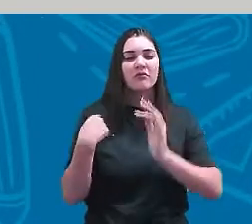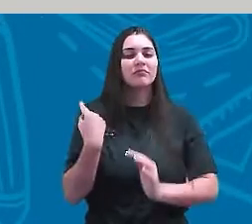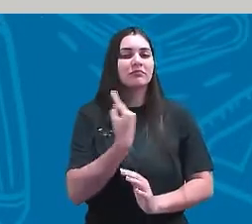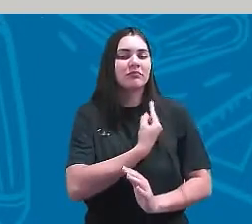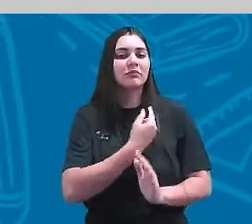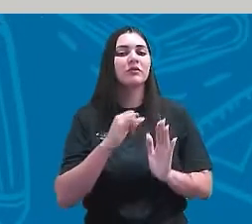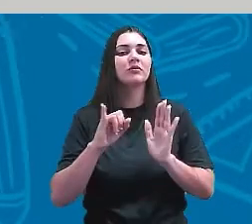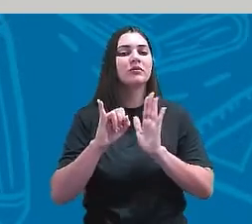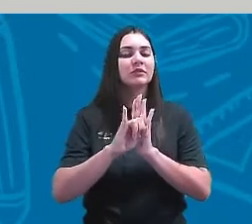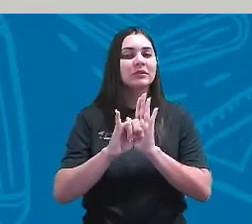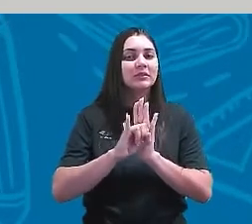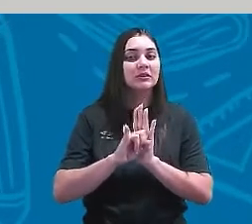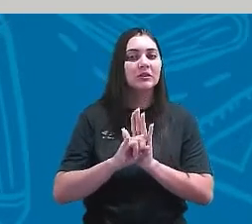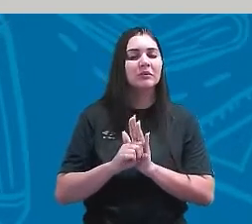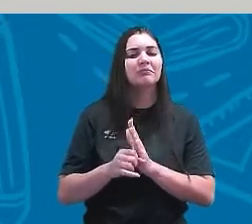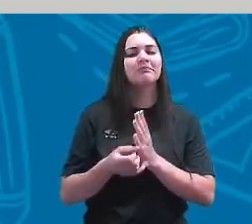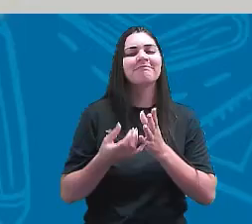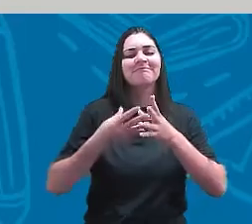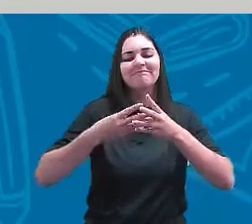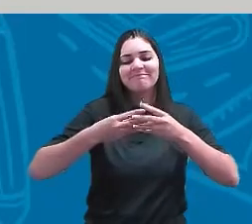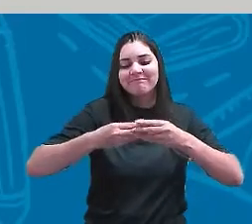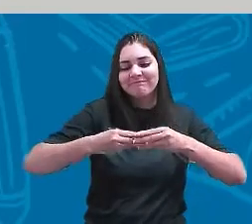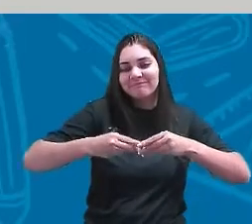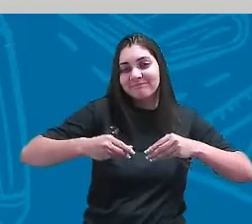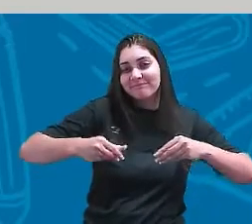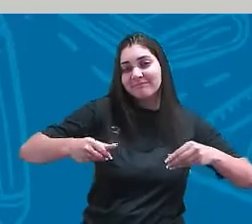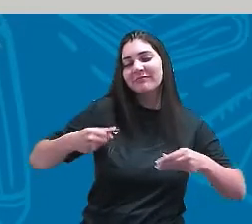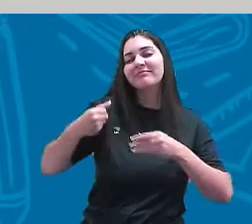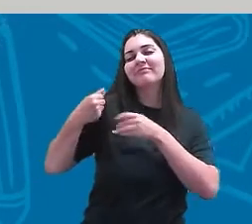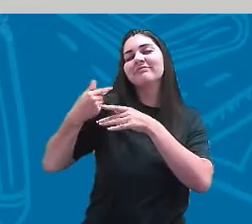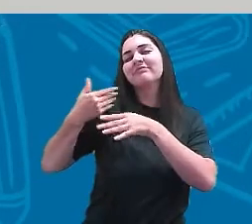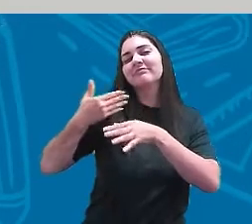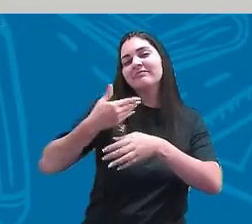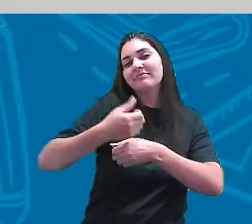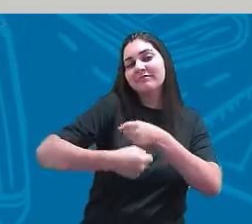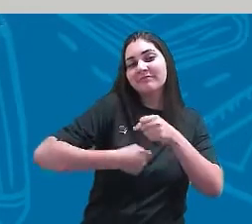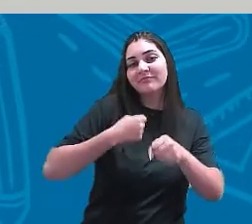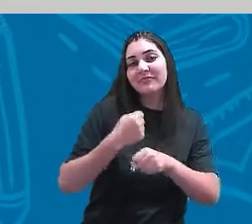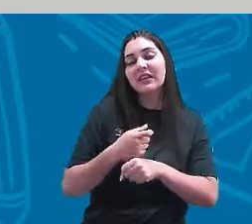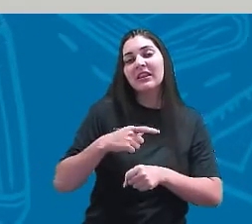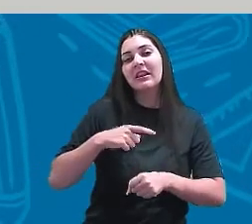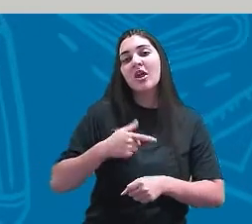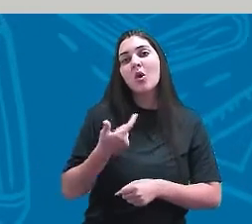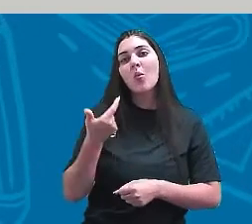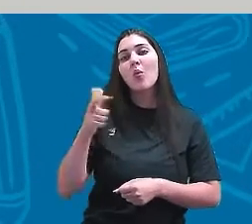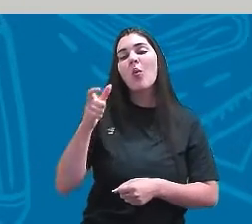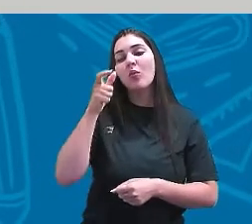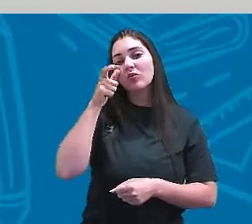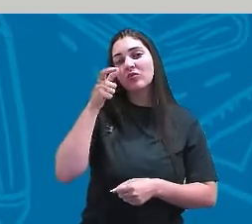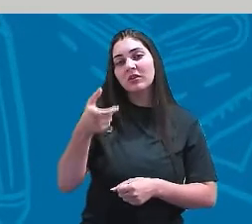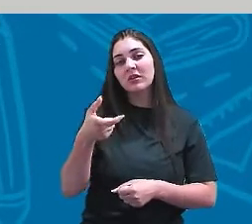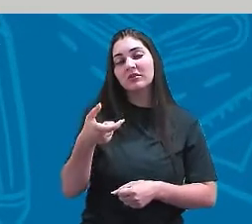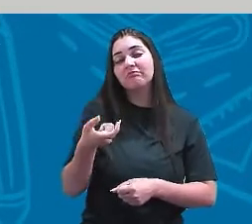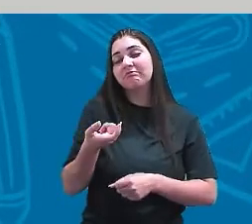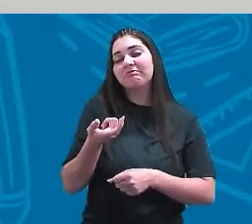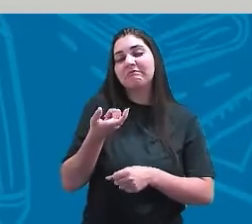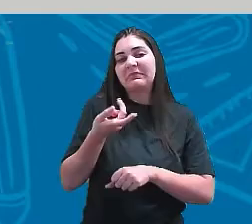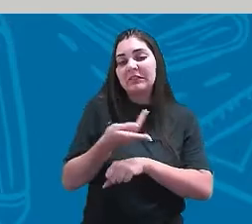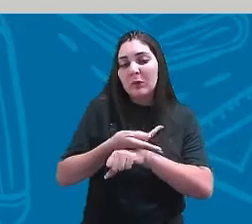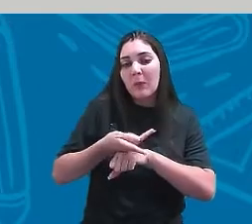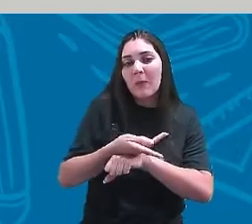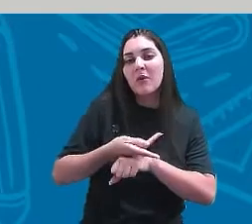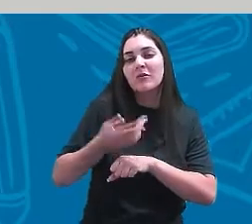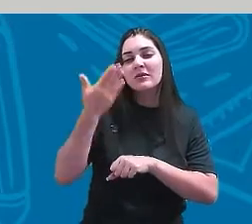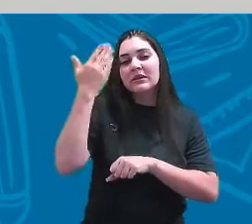muito está se perdendo, né? O tempo vai passando, a gente vai tendo outros interesses e a gente não acaba estudando, não acaba procurando sobre o